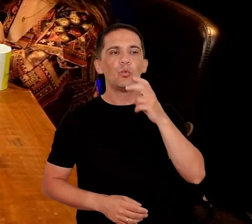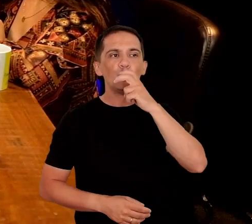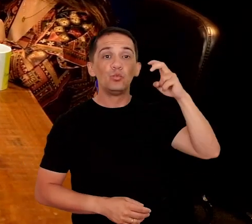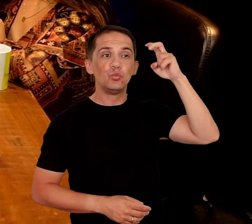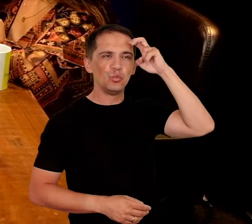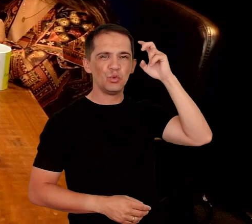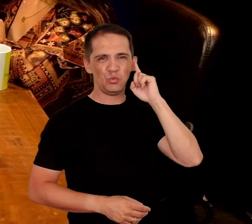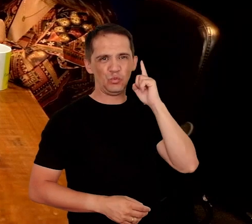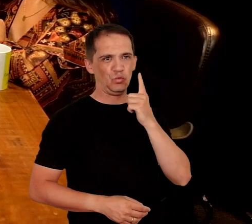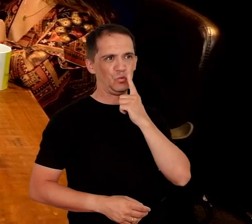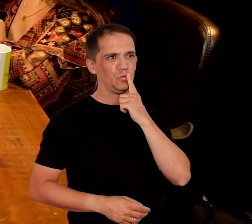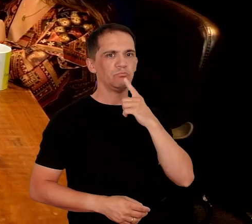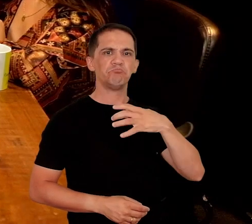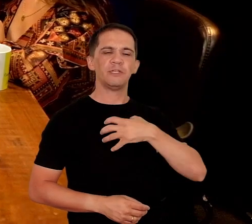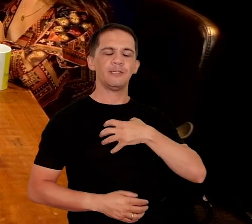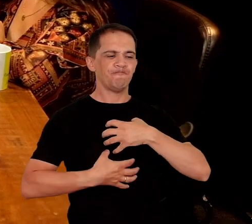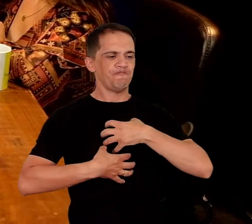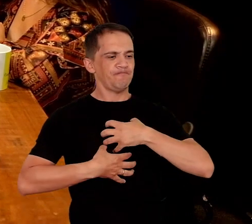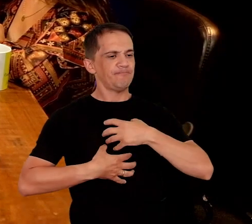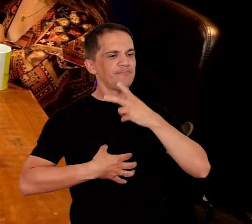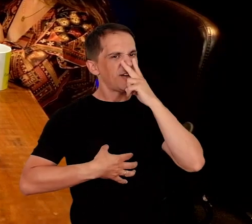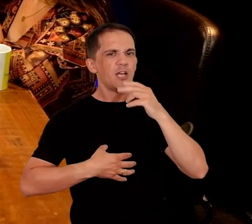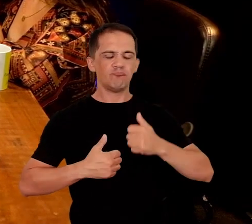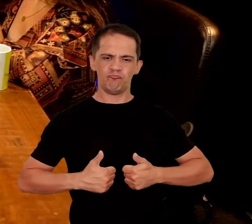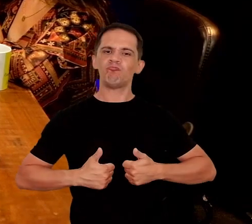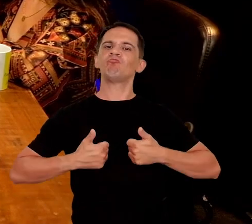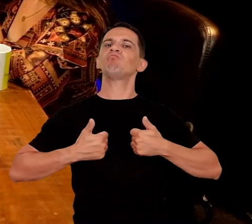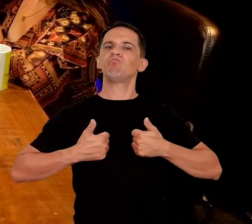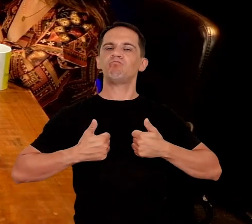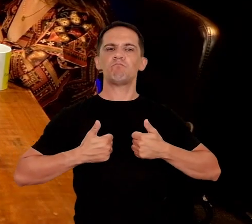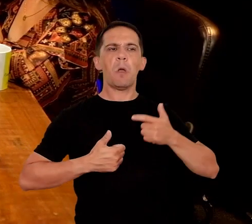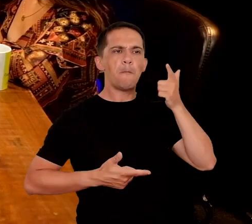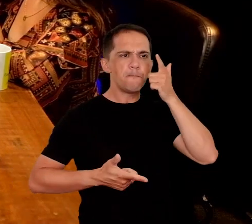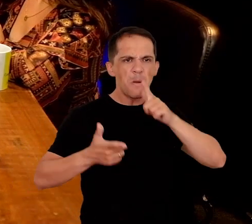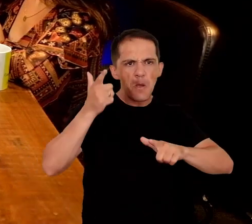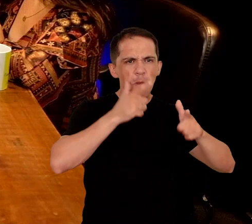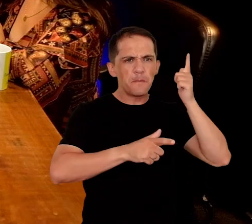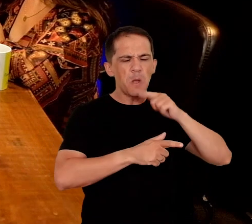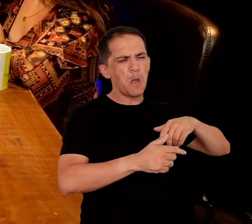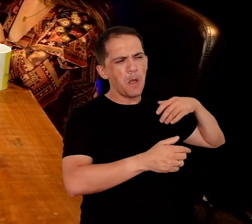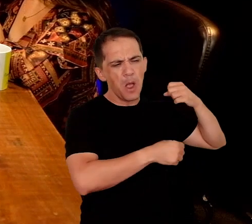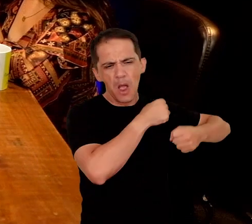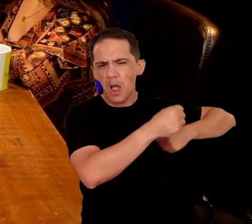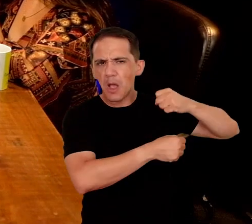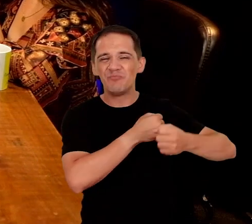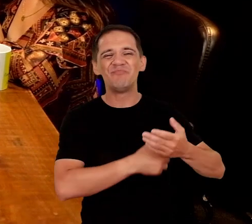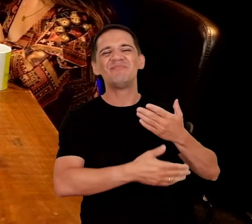questão da cultura surda. Eles têm uma cultura própria. Eles têm um orgulho muito grande pelo idioma, né? Pelas conquistas, que